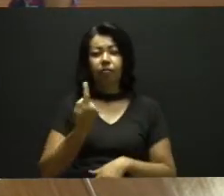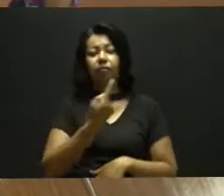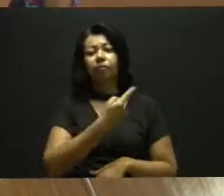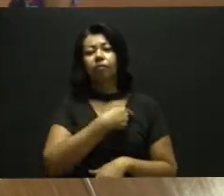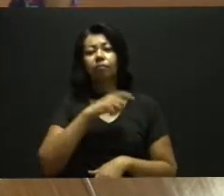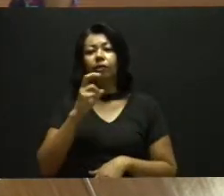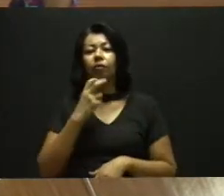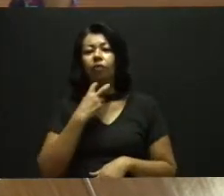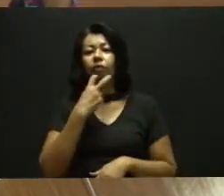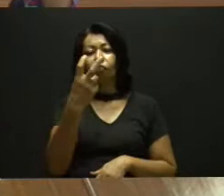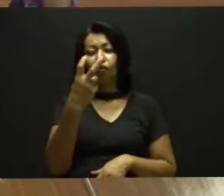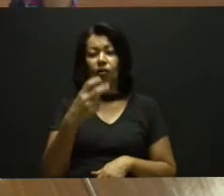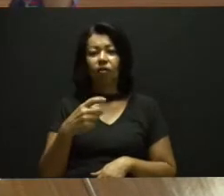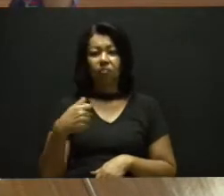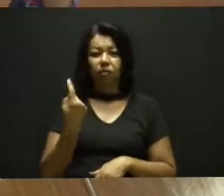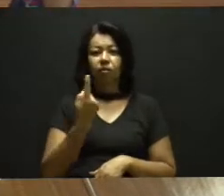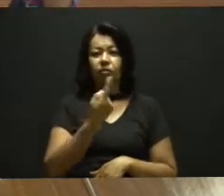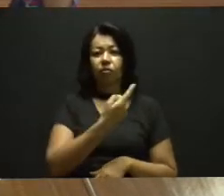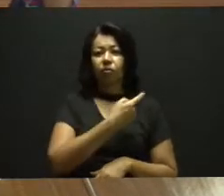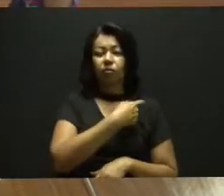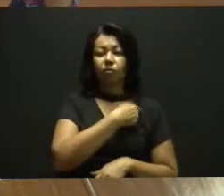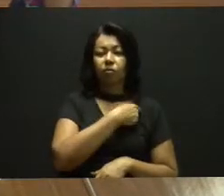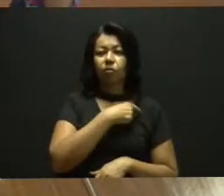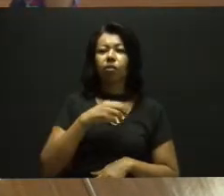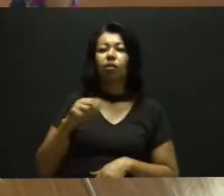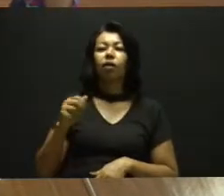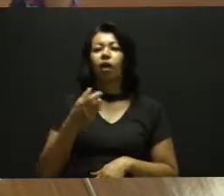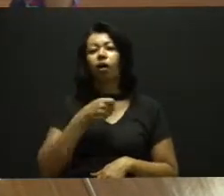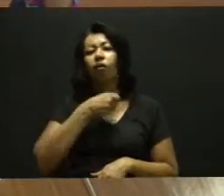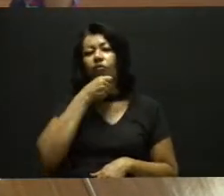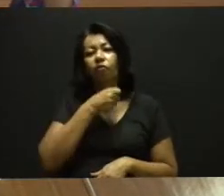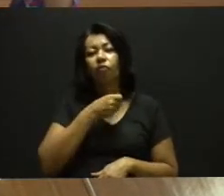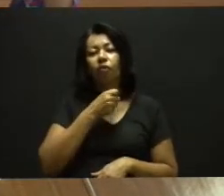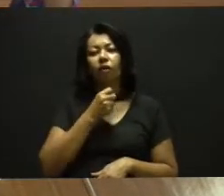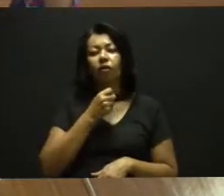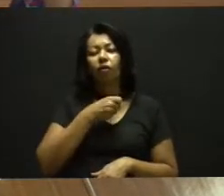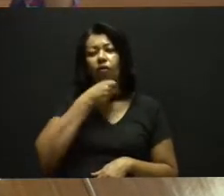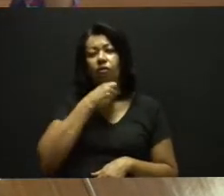voz em prática um nó amorim ribeiro